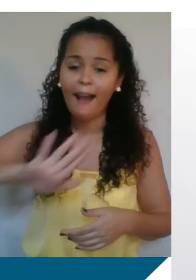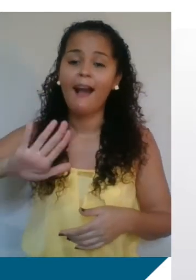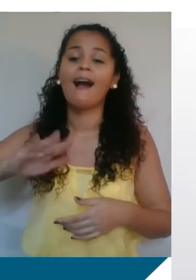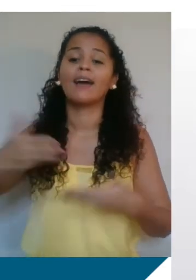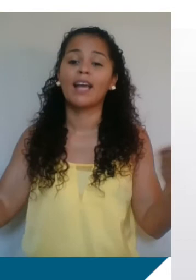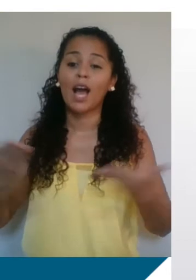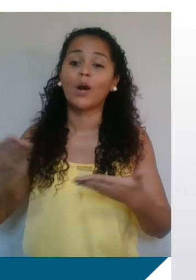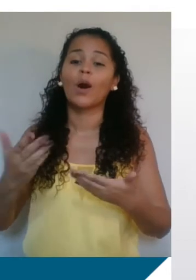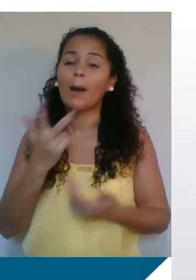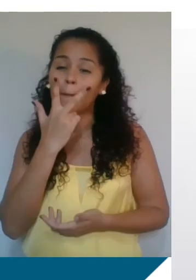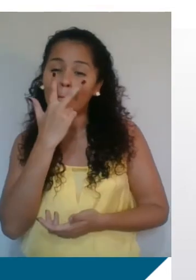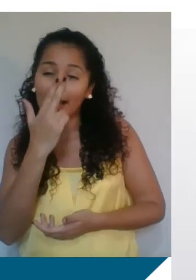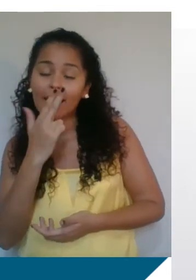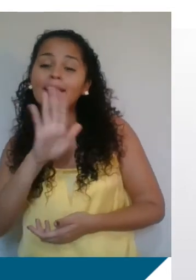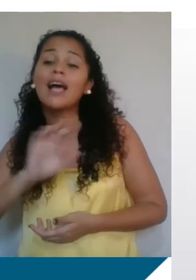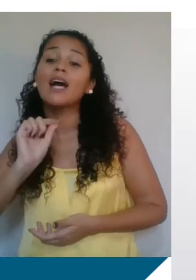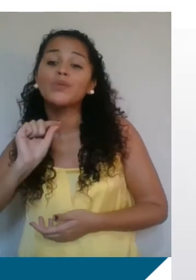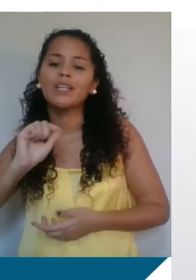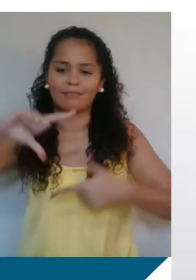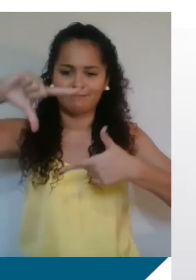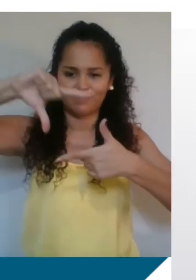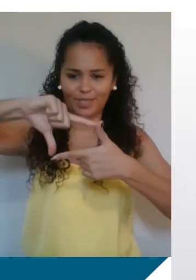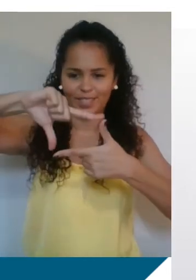assemelha à área de um retângulo.